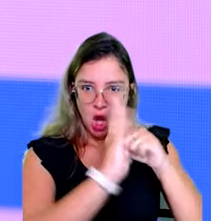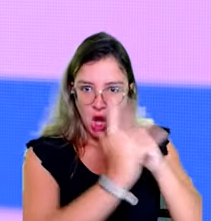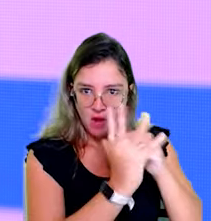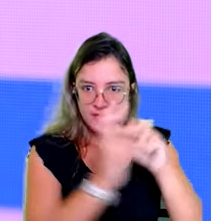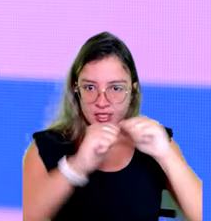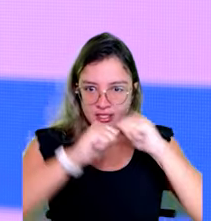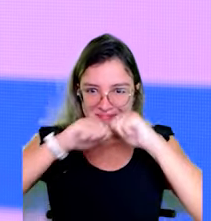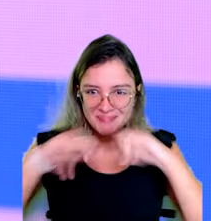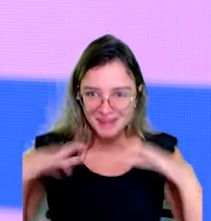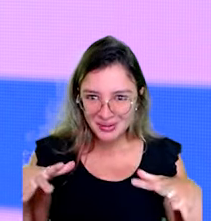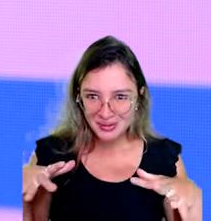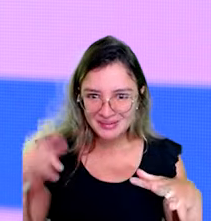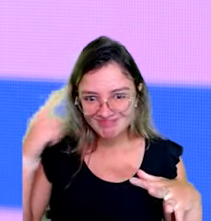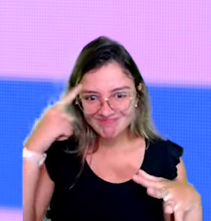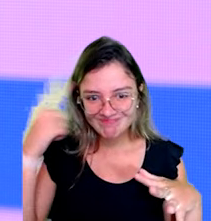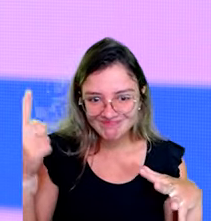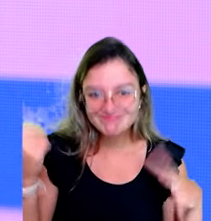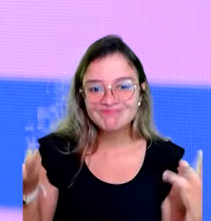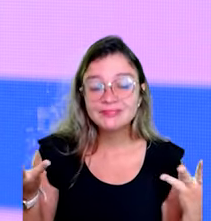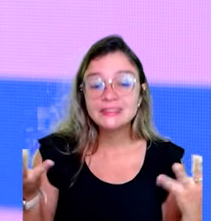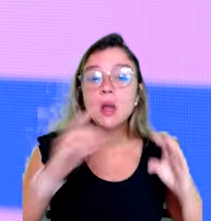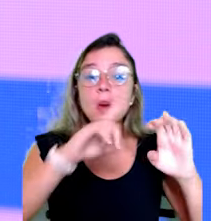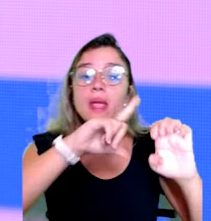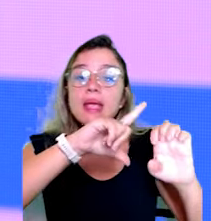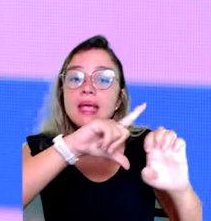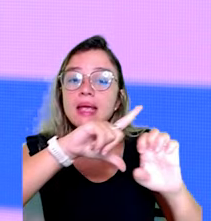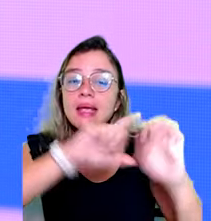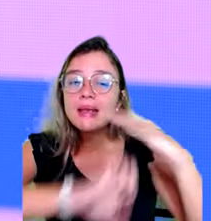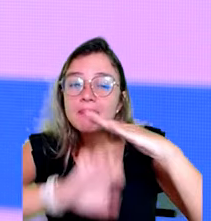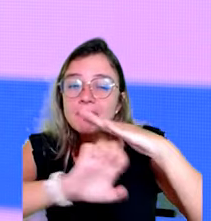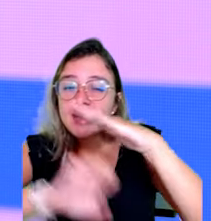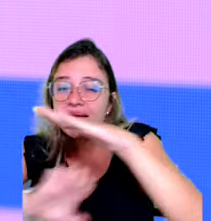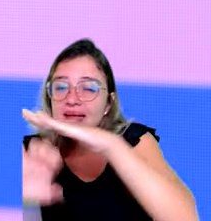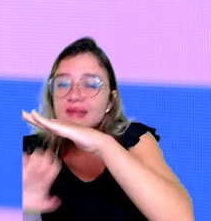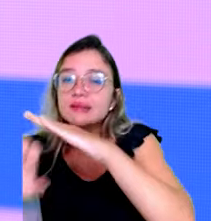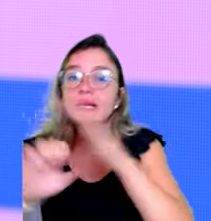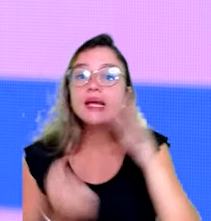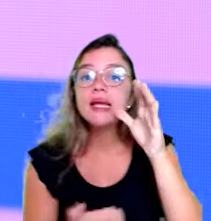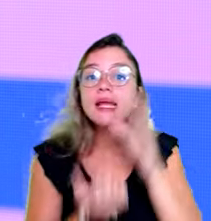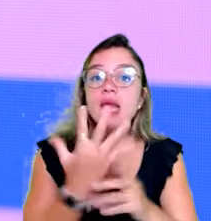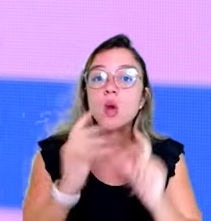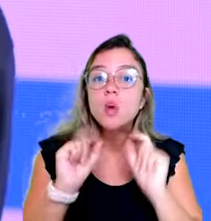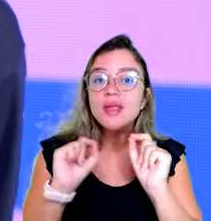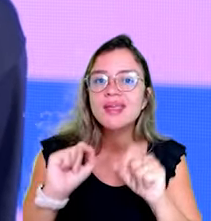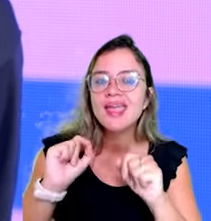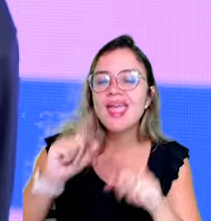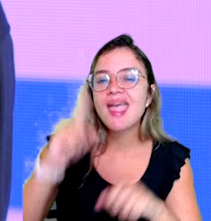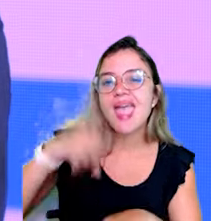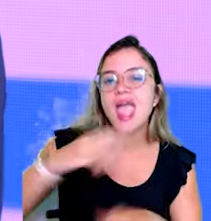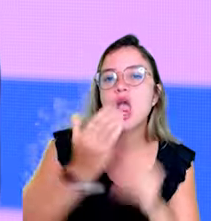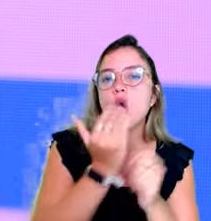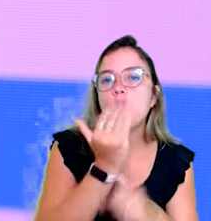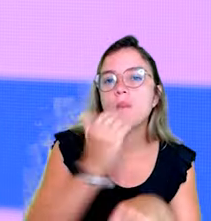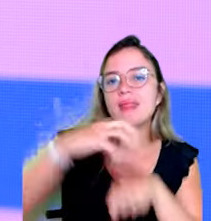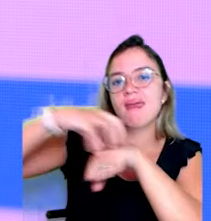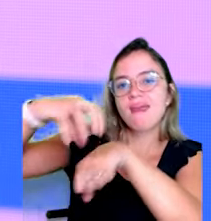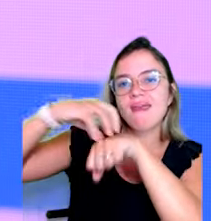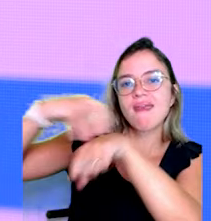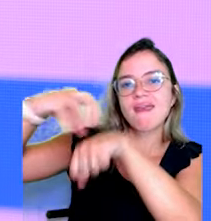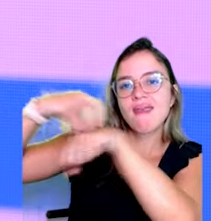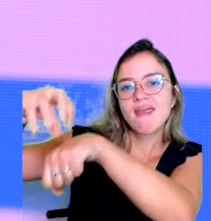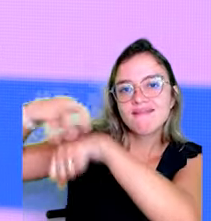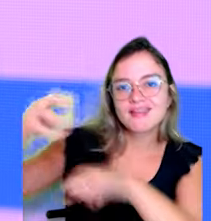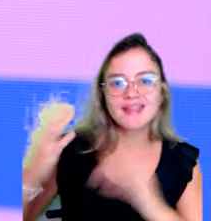partir também da pandemia, muitas empresas criaram delivery. Muitas empresas do ramo de alimentação